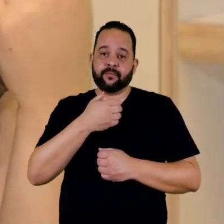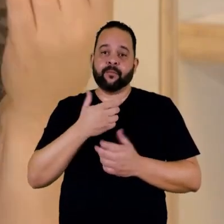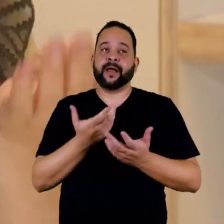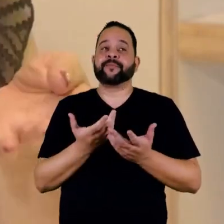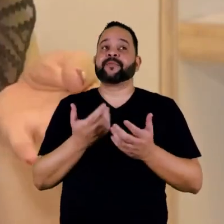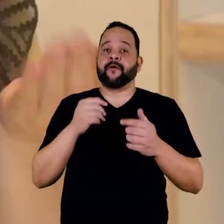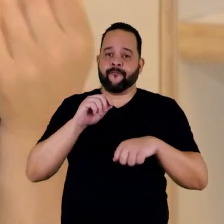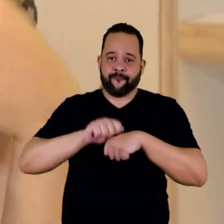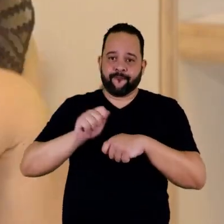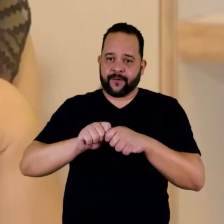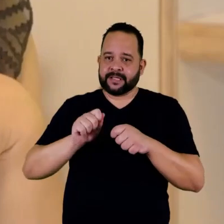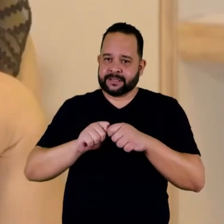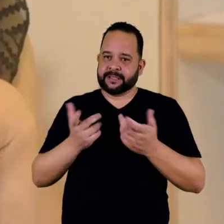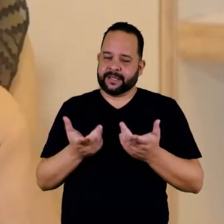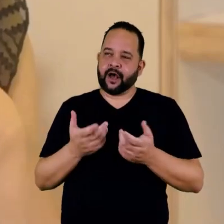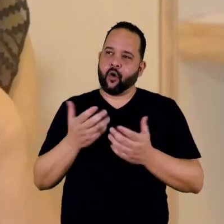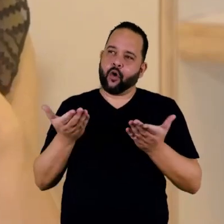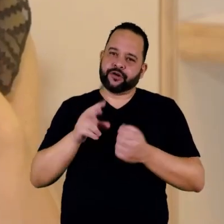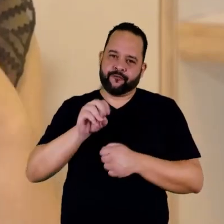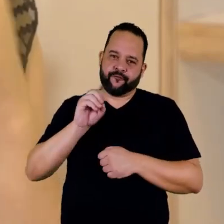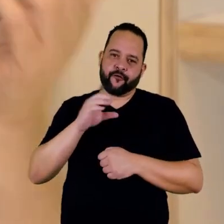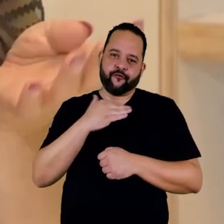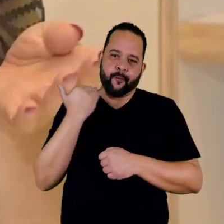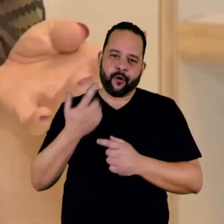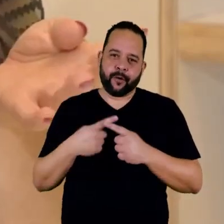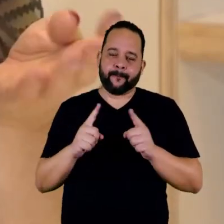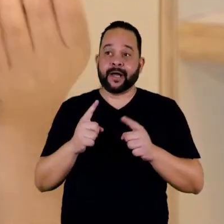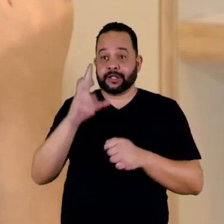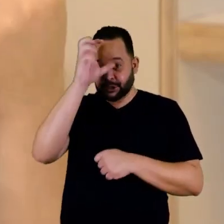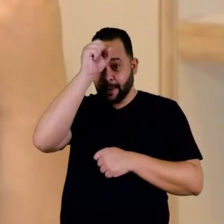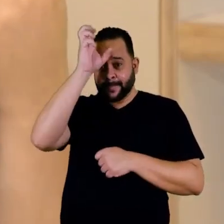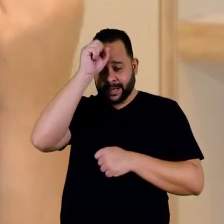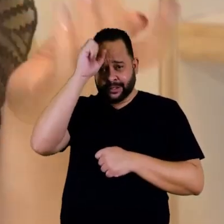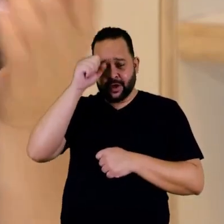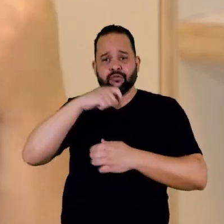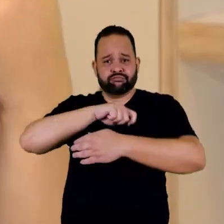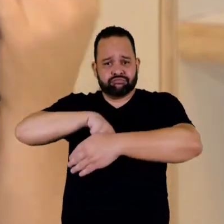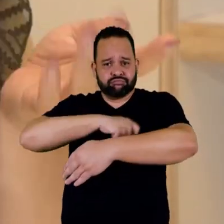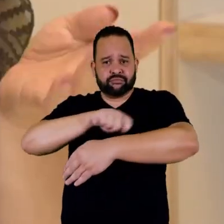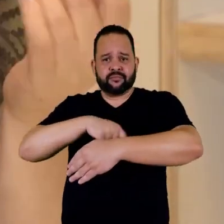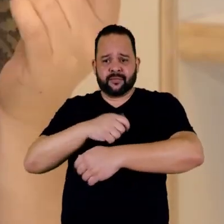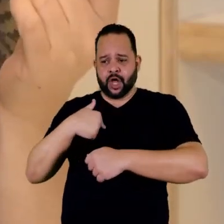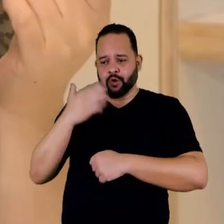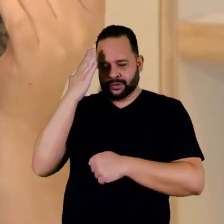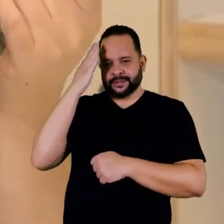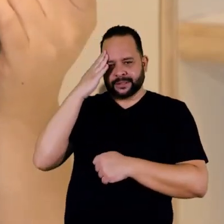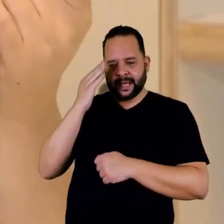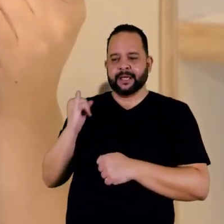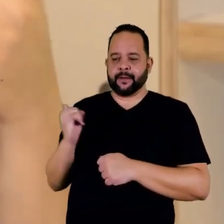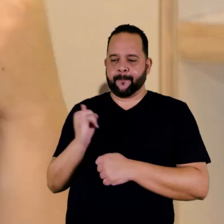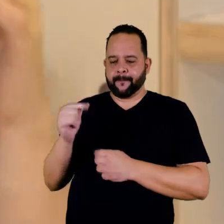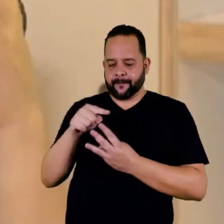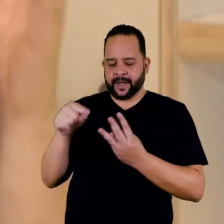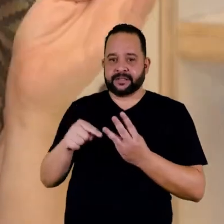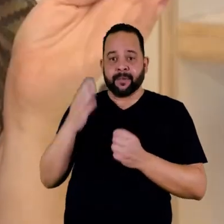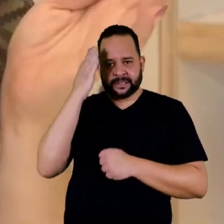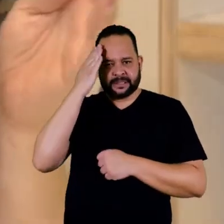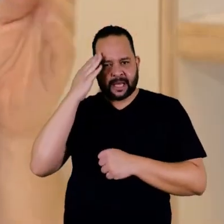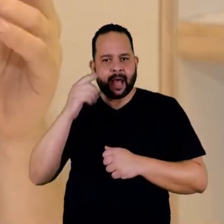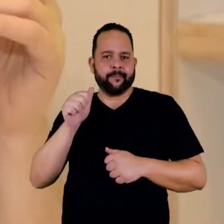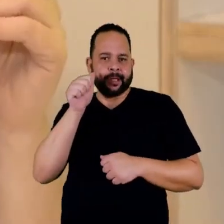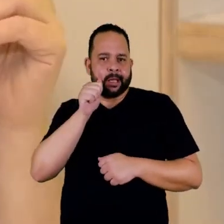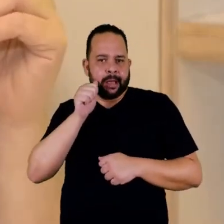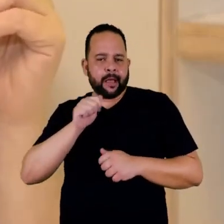Porque apesar dela não estar mais conosco a gente aprendeu a fazer então eu sei fazer minhas irmãs sabem fazer as minhas